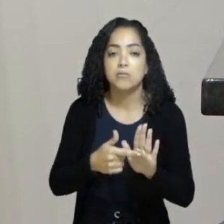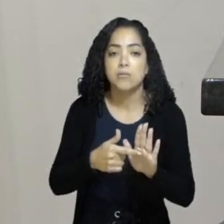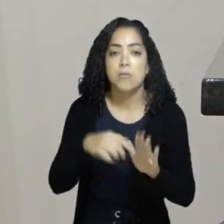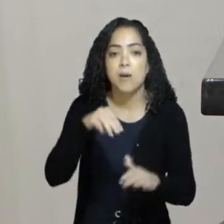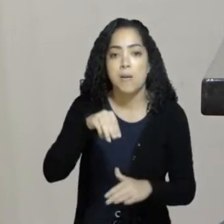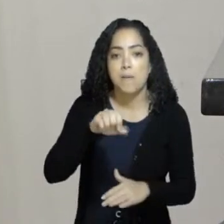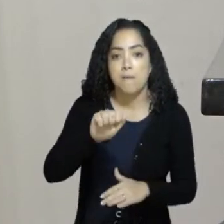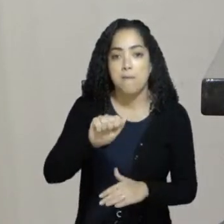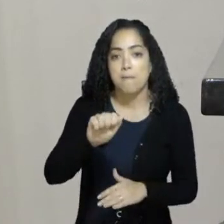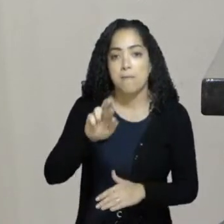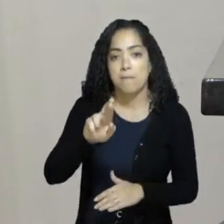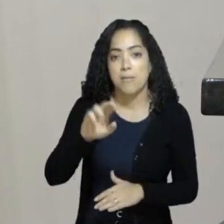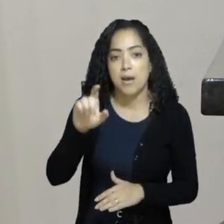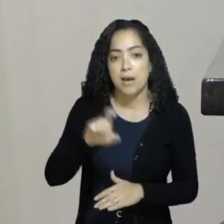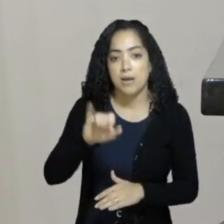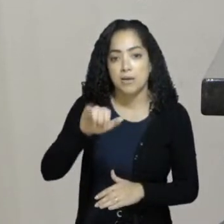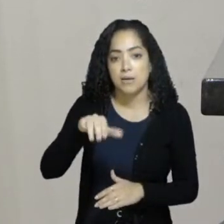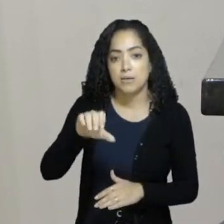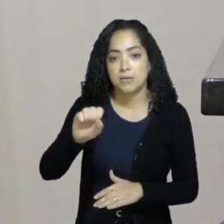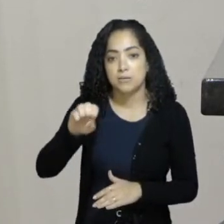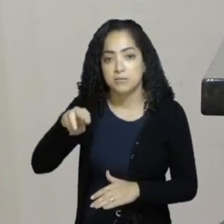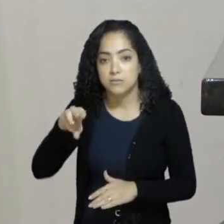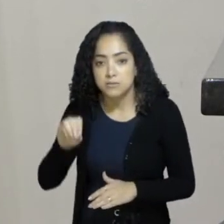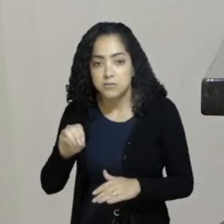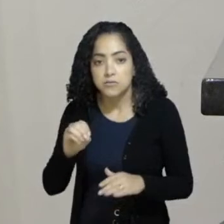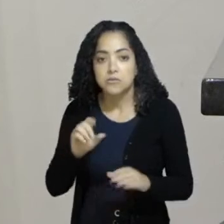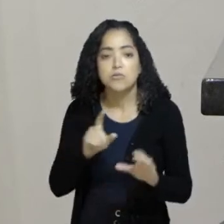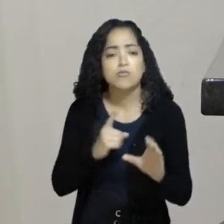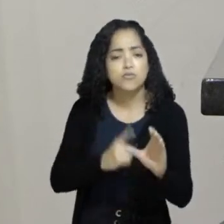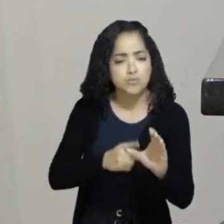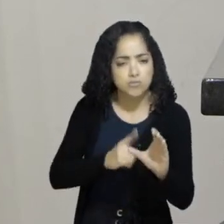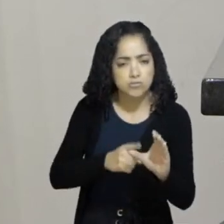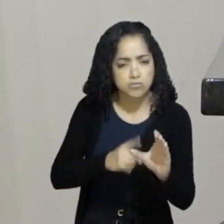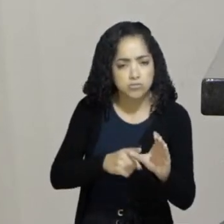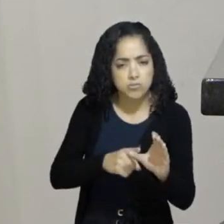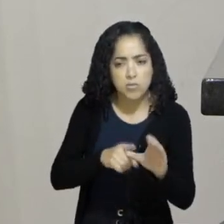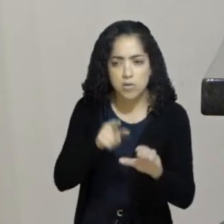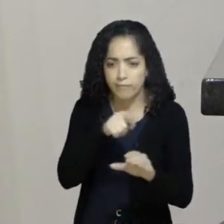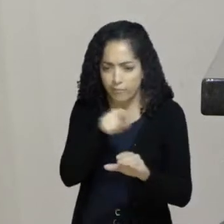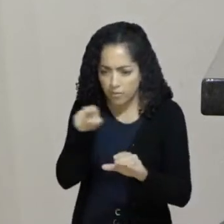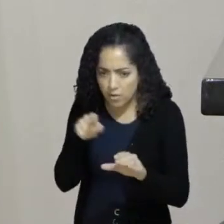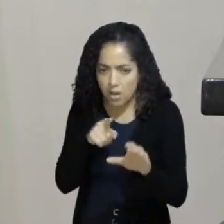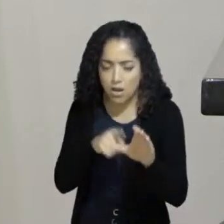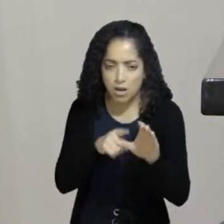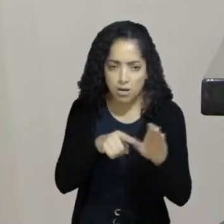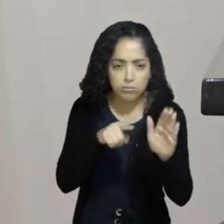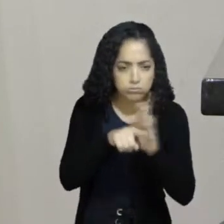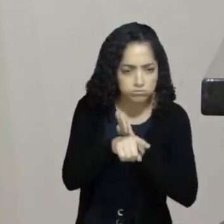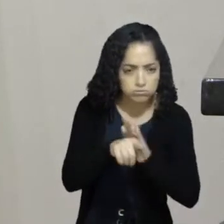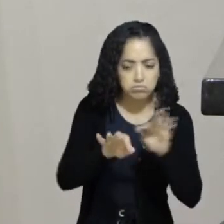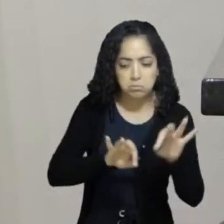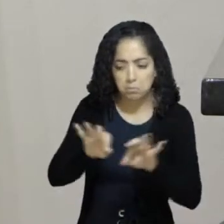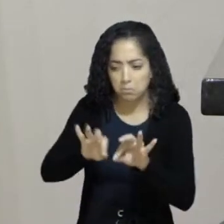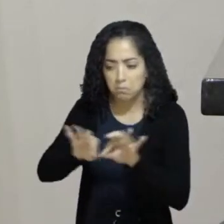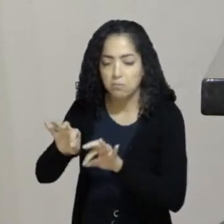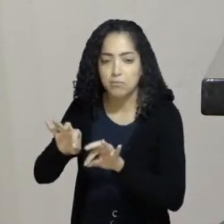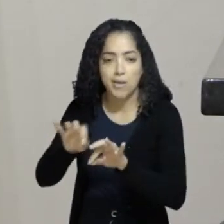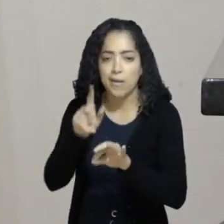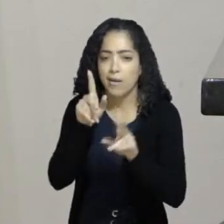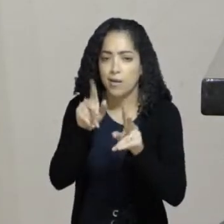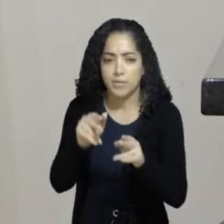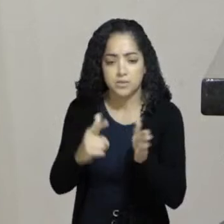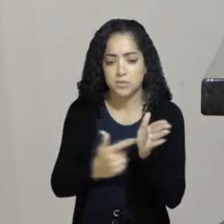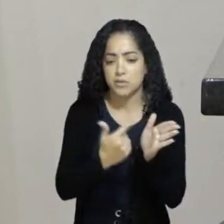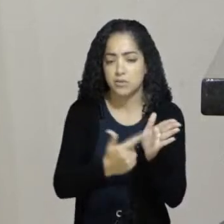esquerda marxista você é comunista então Organize a mesma matéria mas